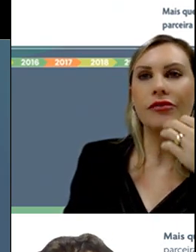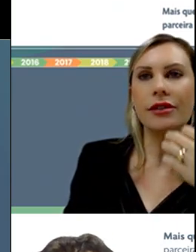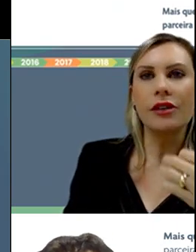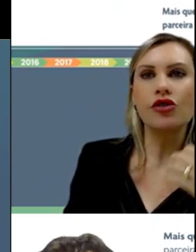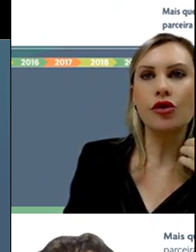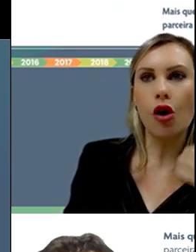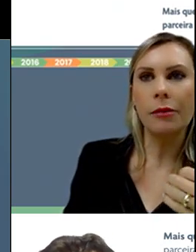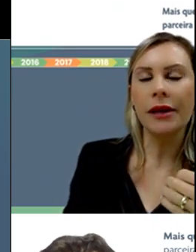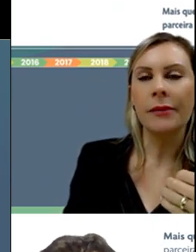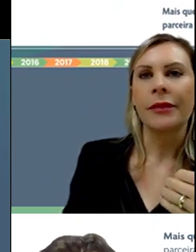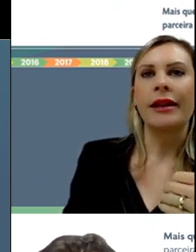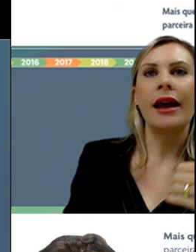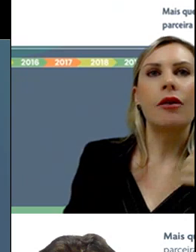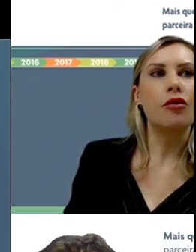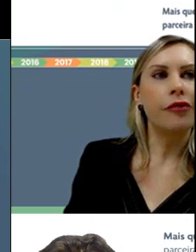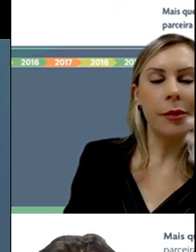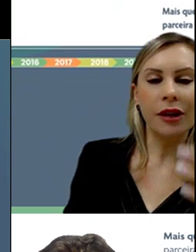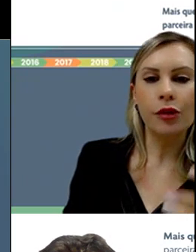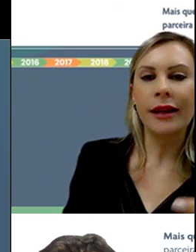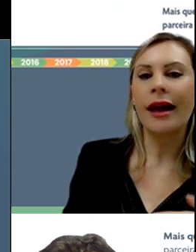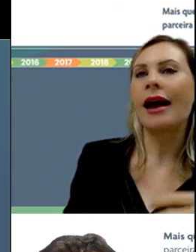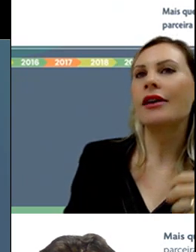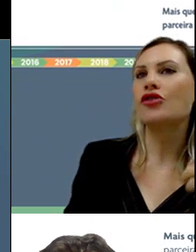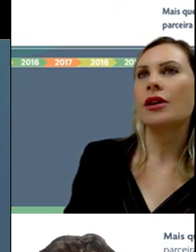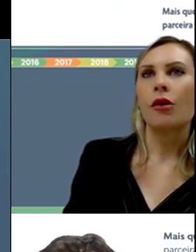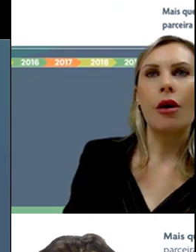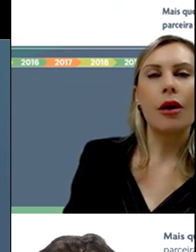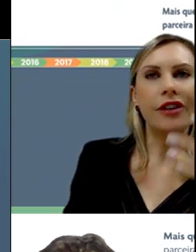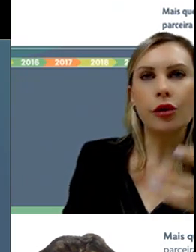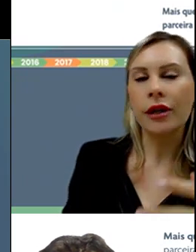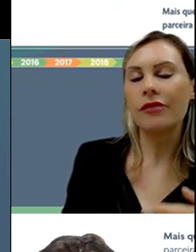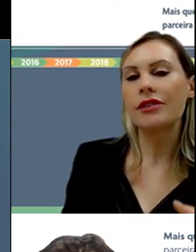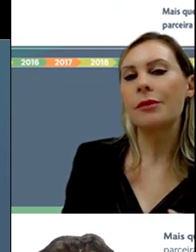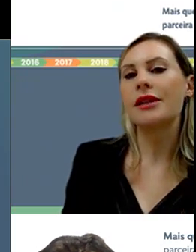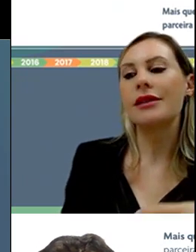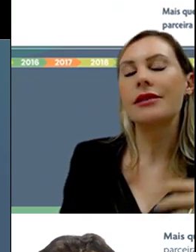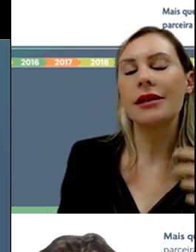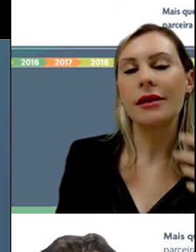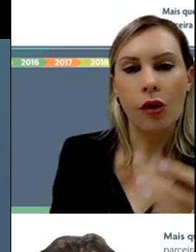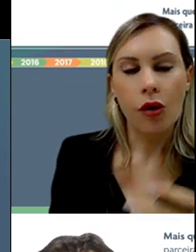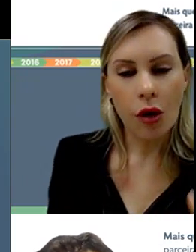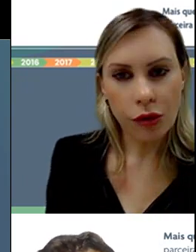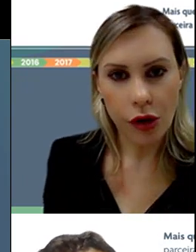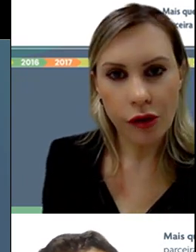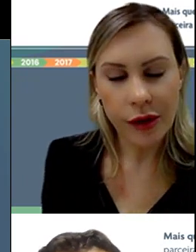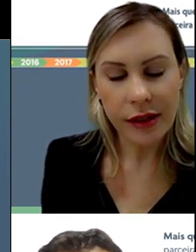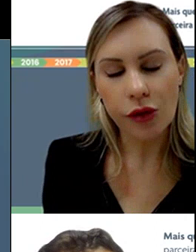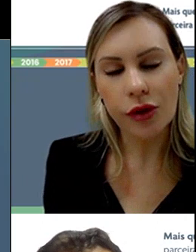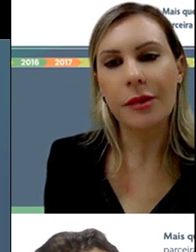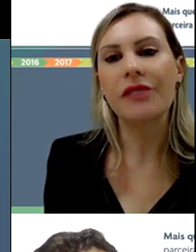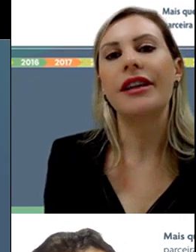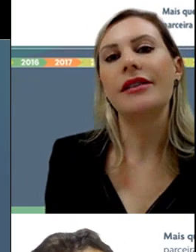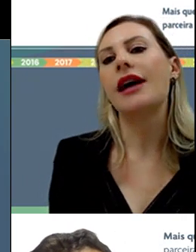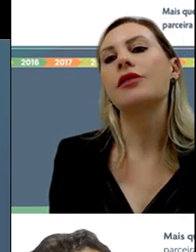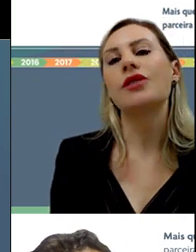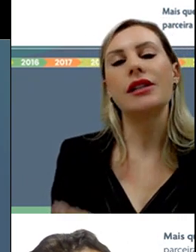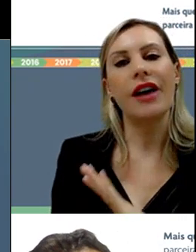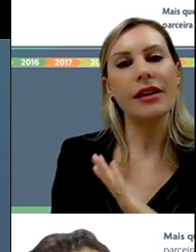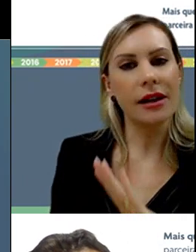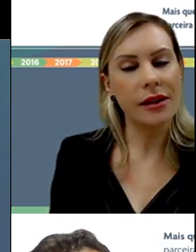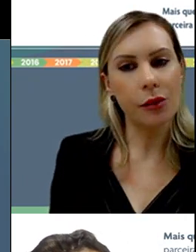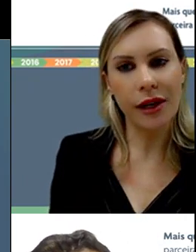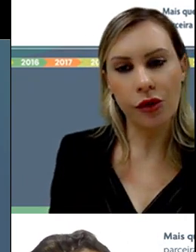Como é que você descobre, né, conforme a tua idade, qual é o valor que você precisa? Com os nossos assessores